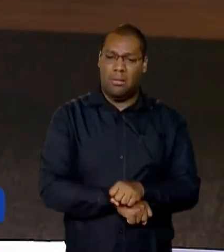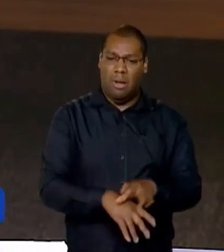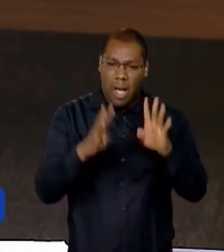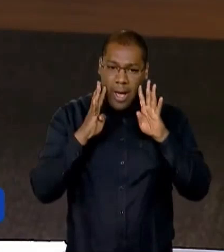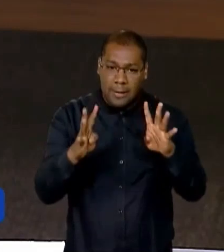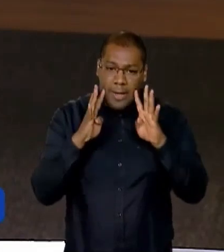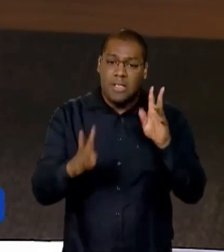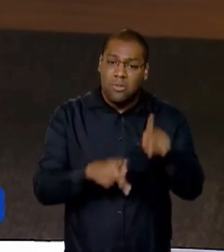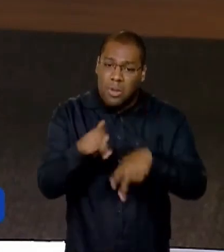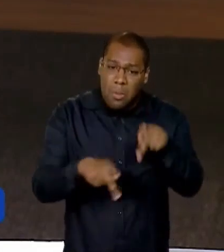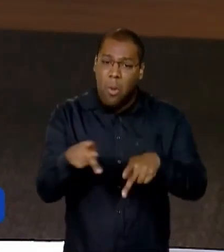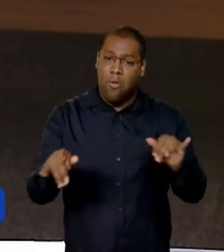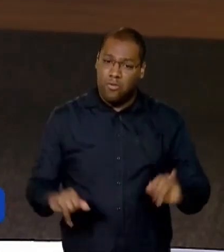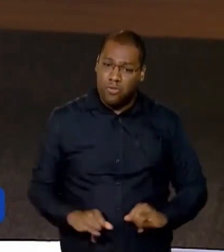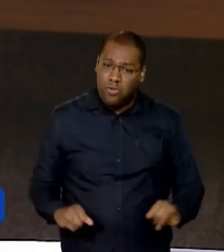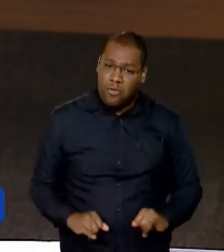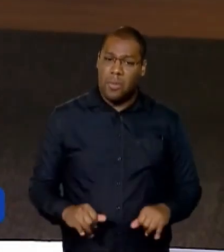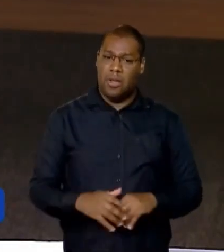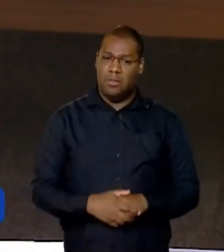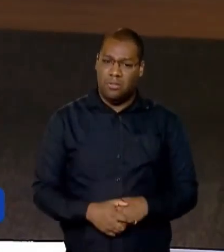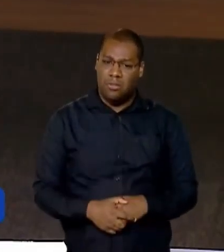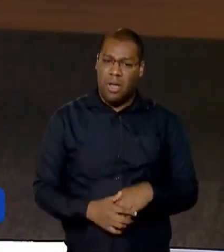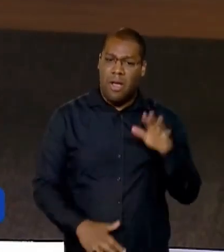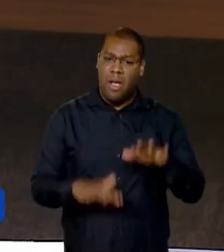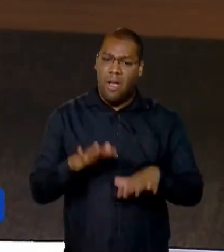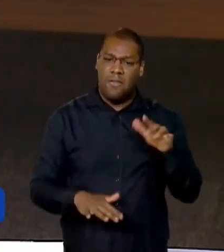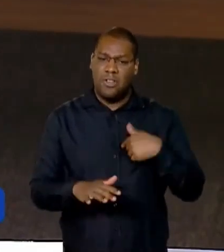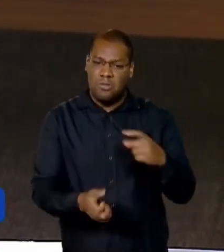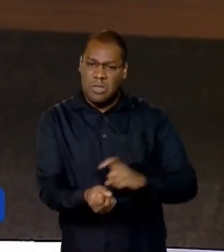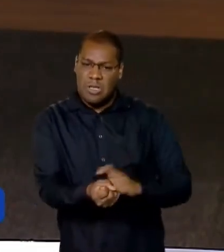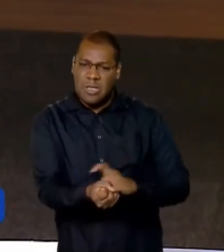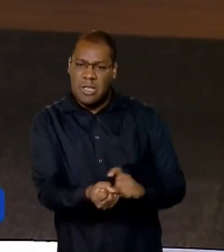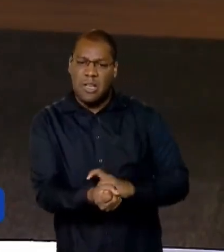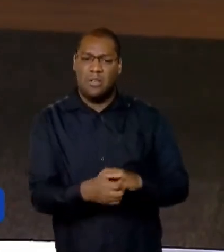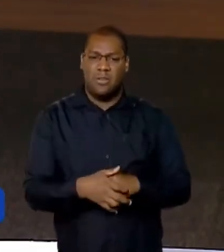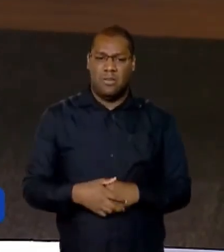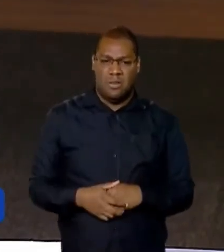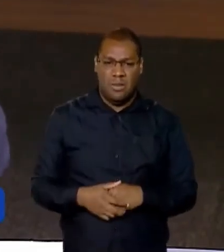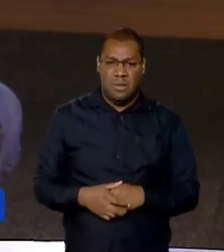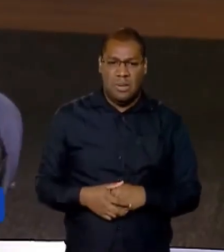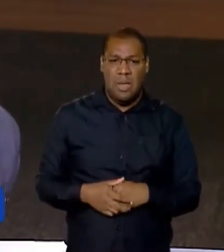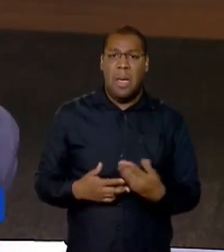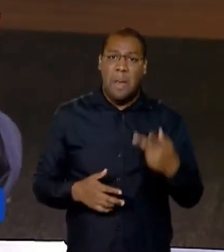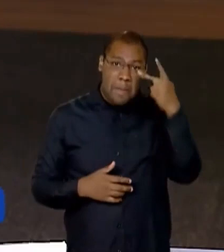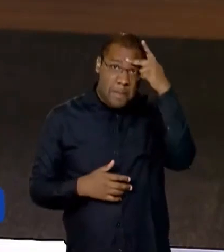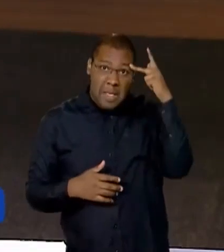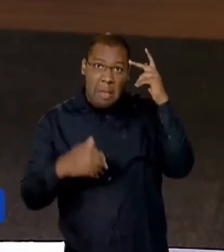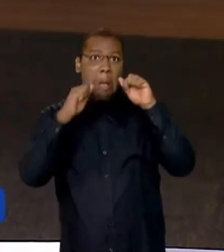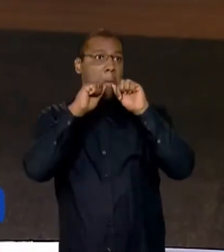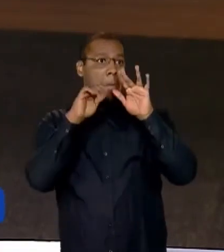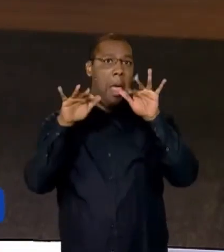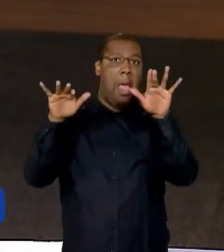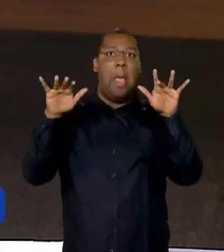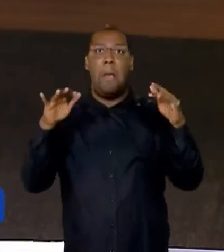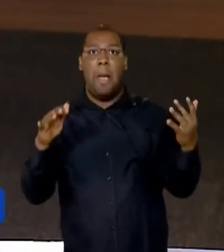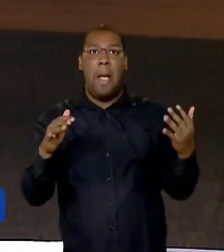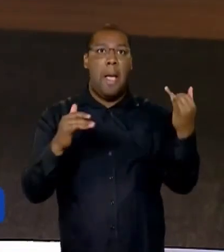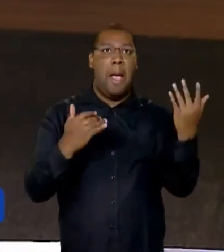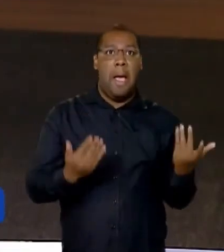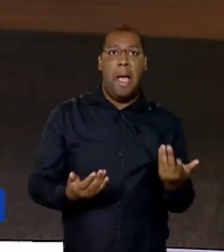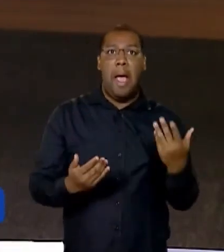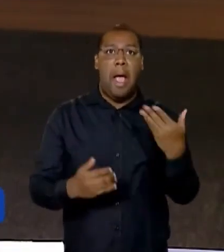é isso que que que às vezes eu fico fico irritado sabe quando eu vejo muita notícia deve fiscal deve fiscal deve fiscal